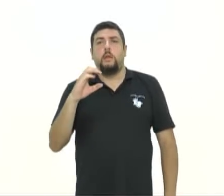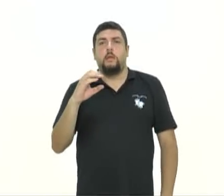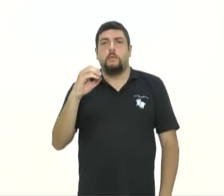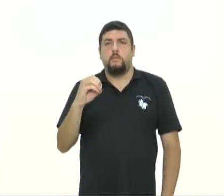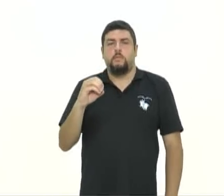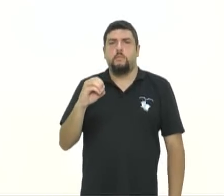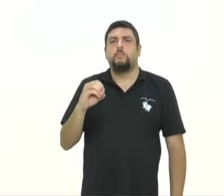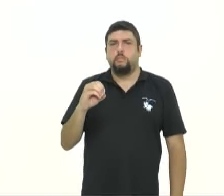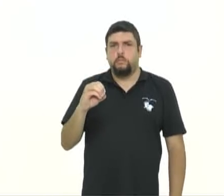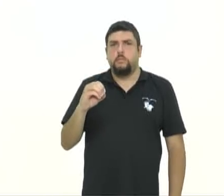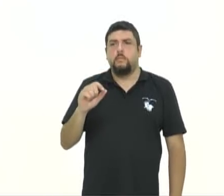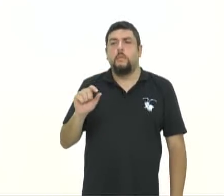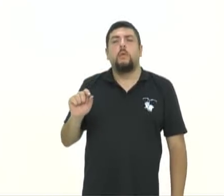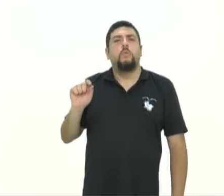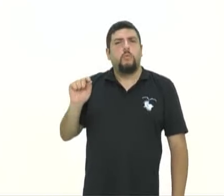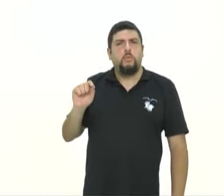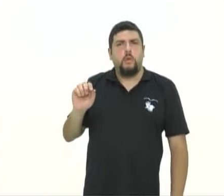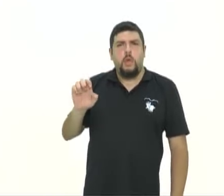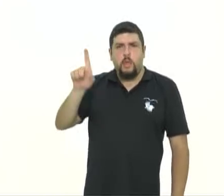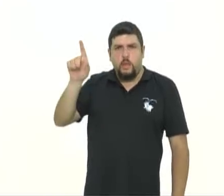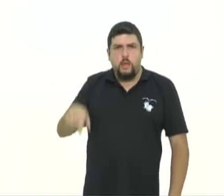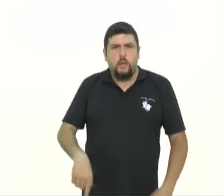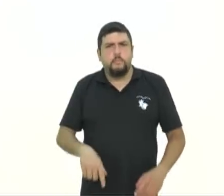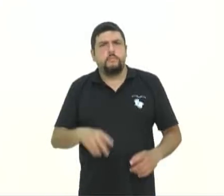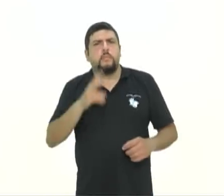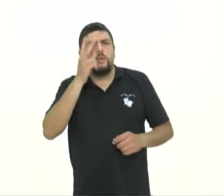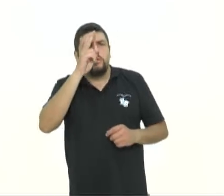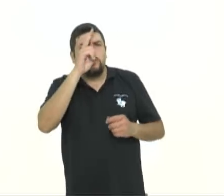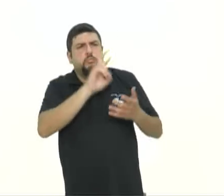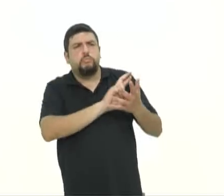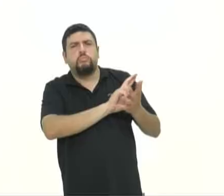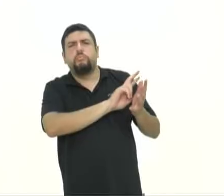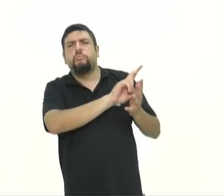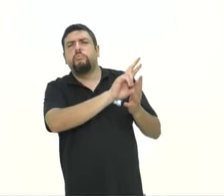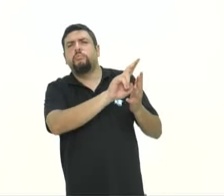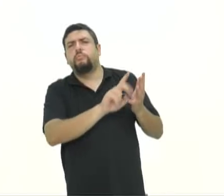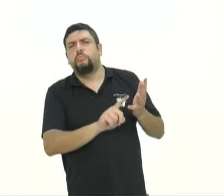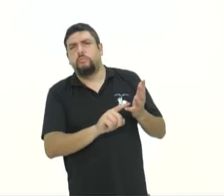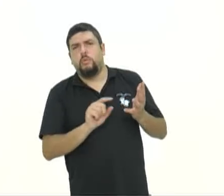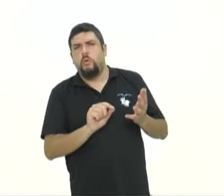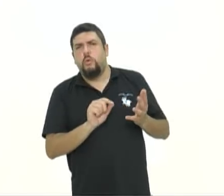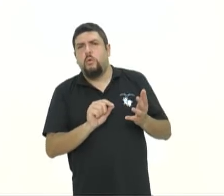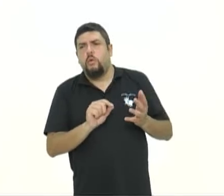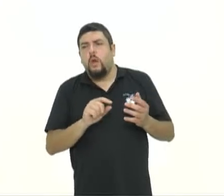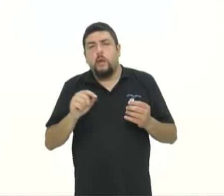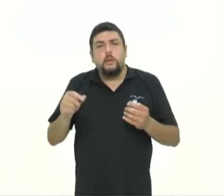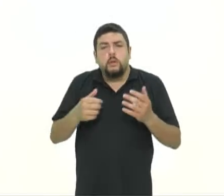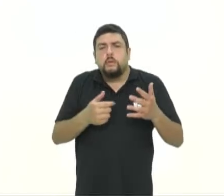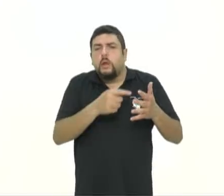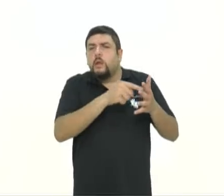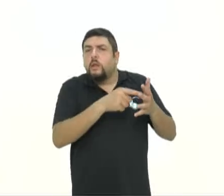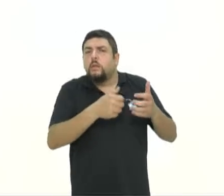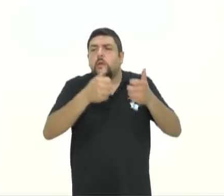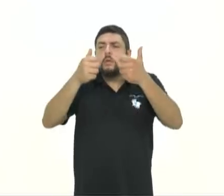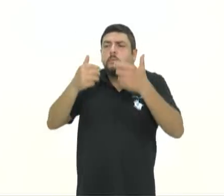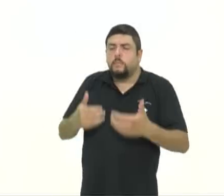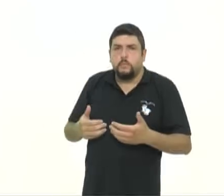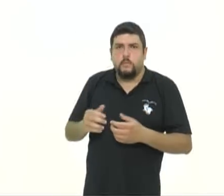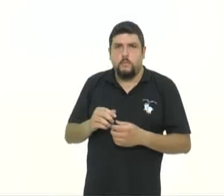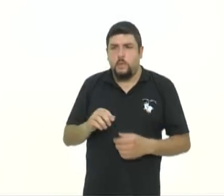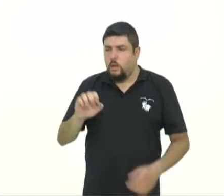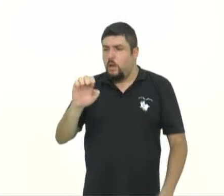personagem principal de numerosas lendas que tinham por objetivo explicar a origem do eco. Eco era uma